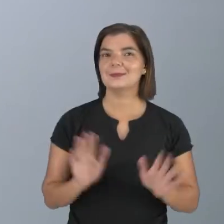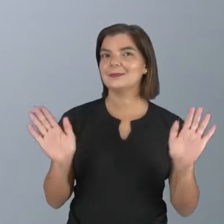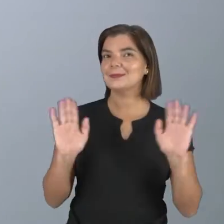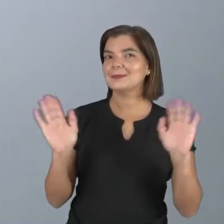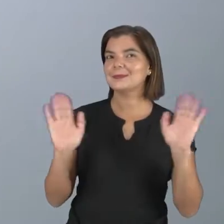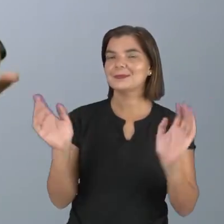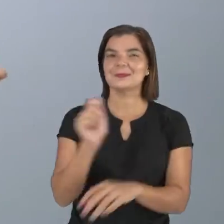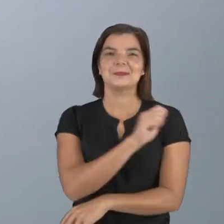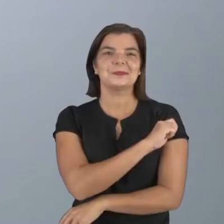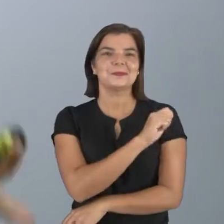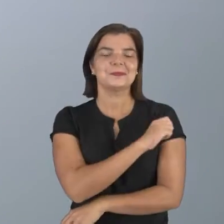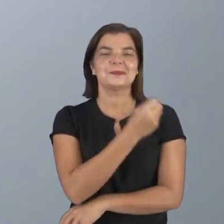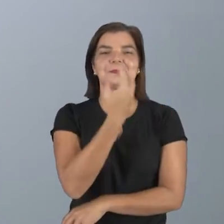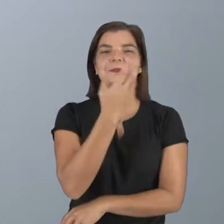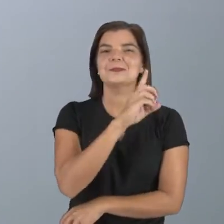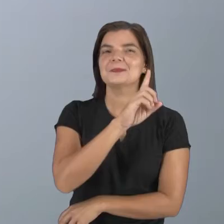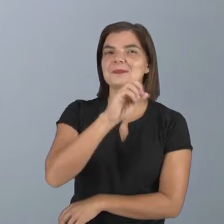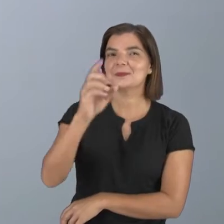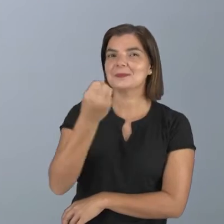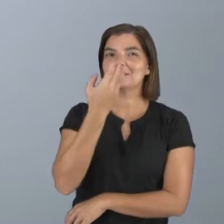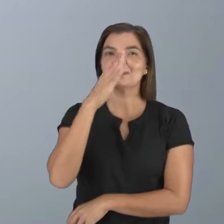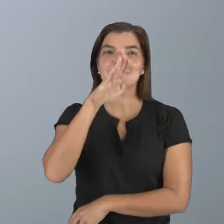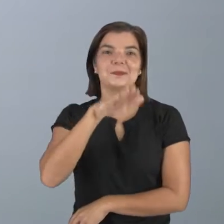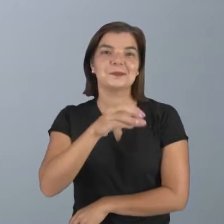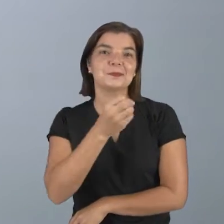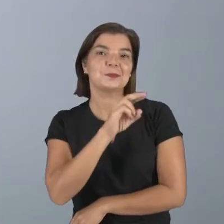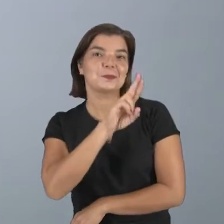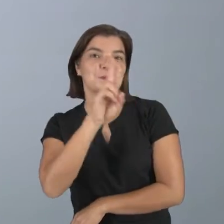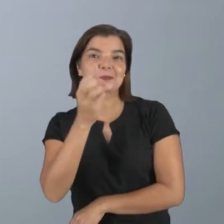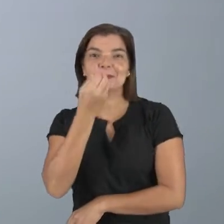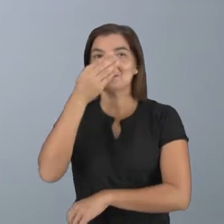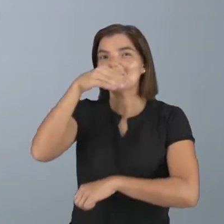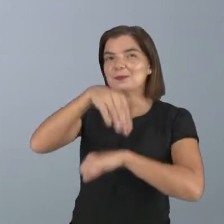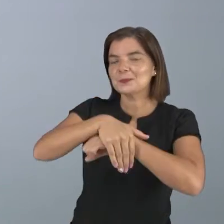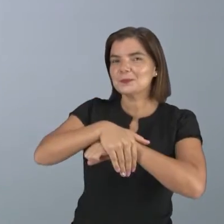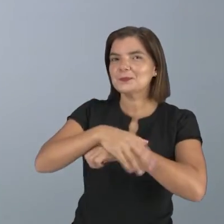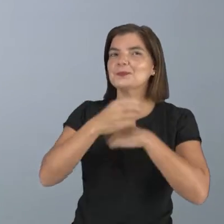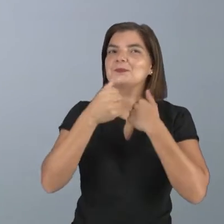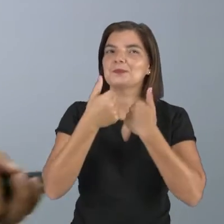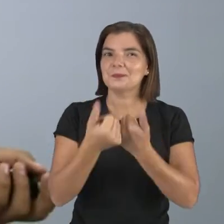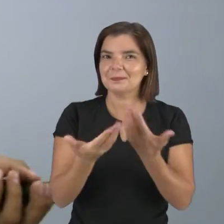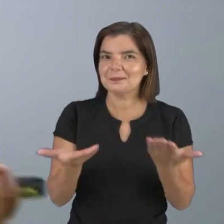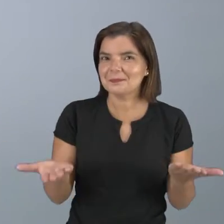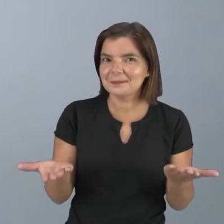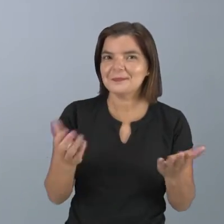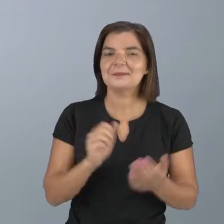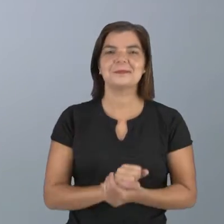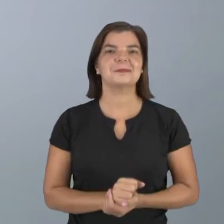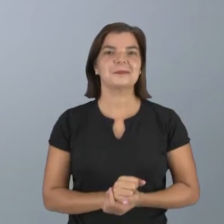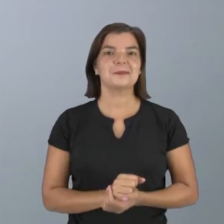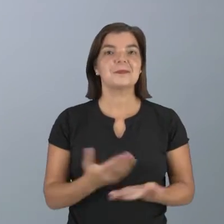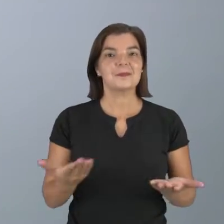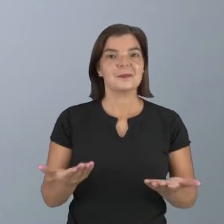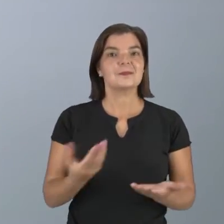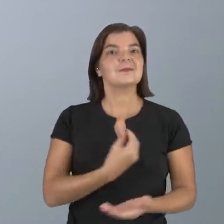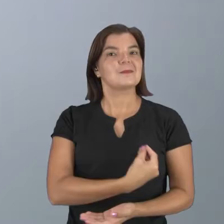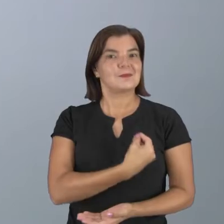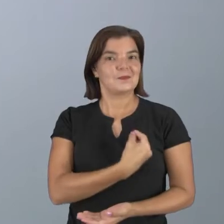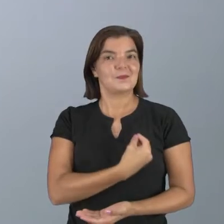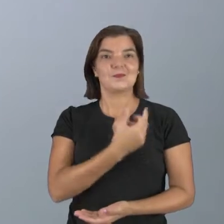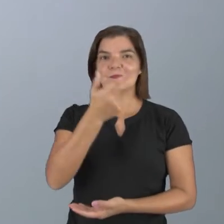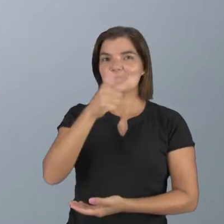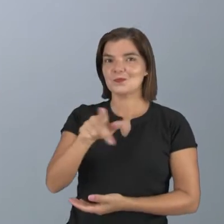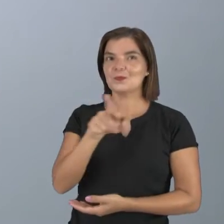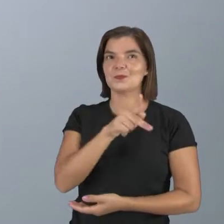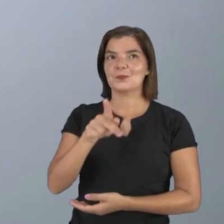Hola chicos, buenos días, buenas tardes o buenas noches. ¿Cómo están? ¿Están bien? Bueno, estamos aquí otra vez.